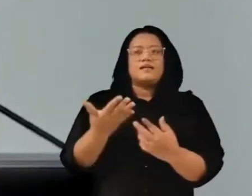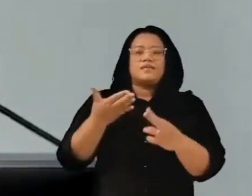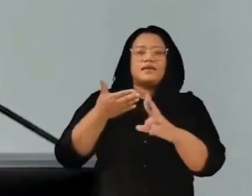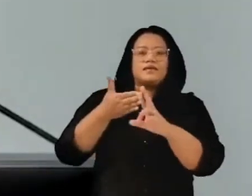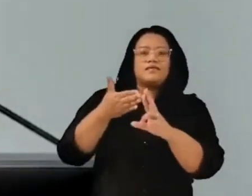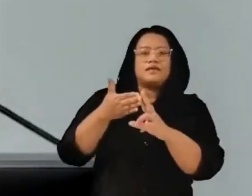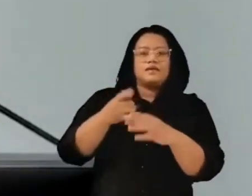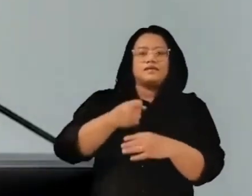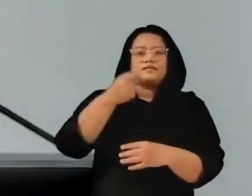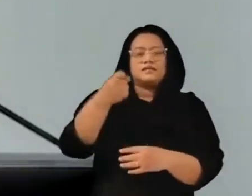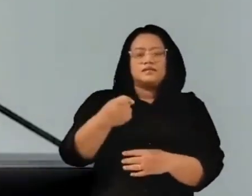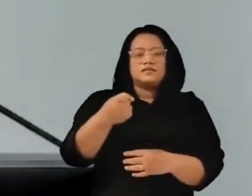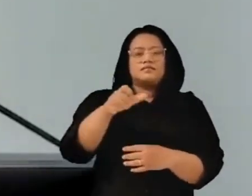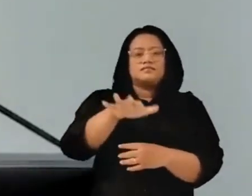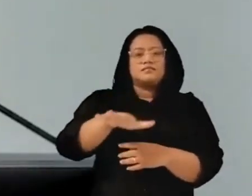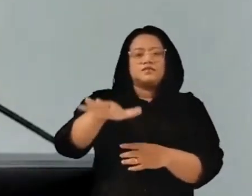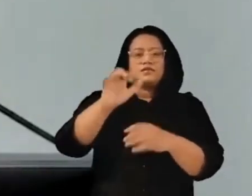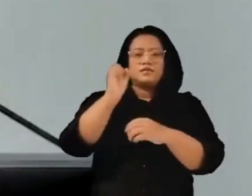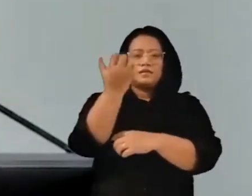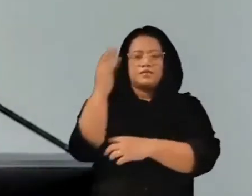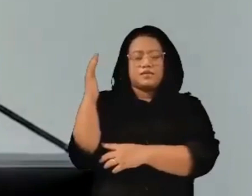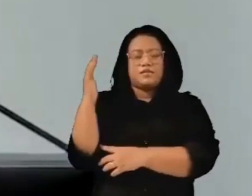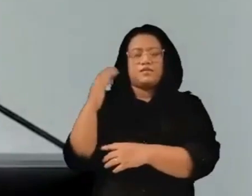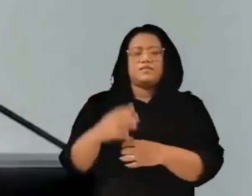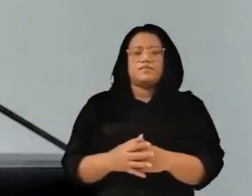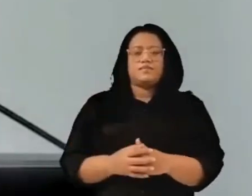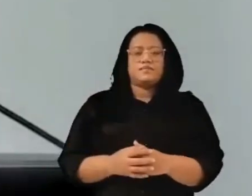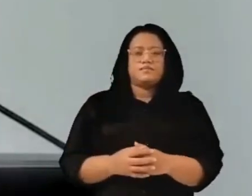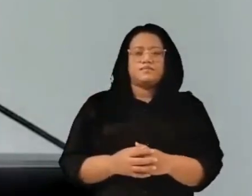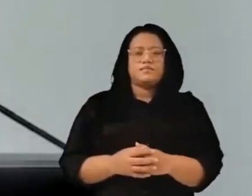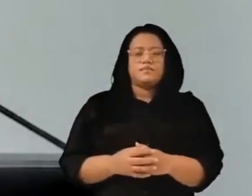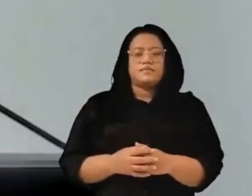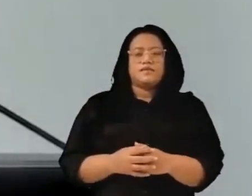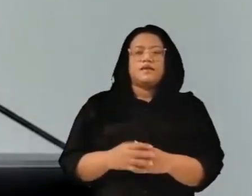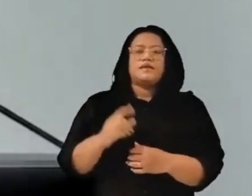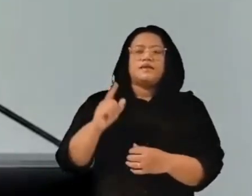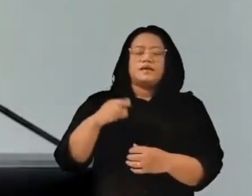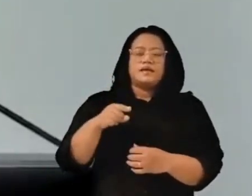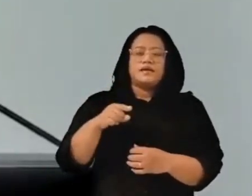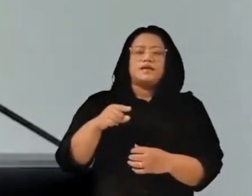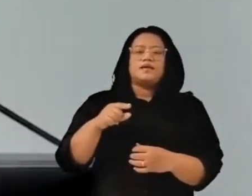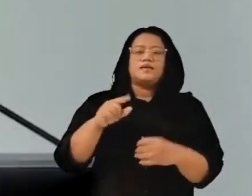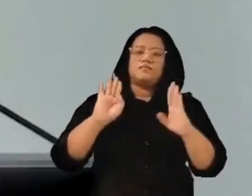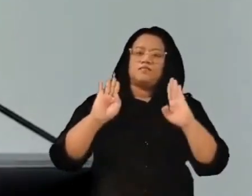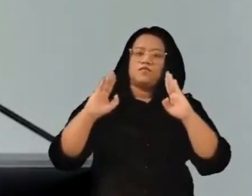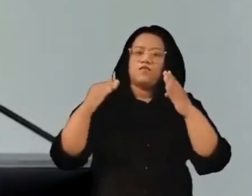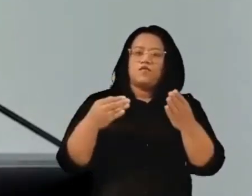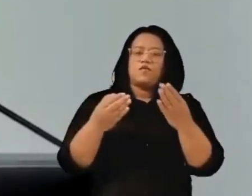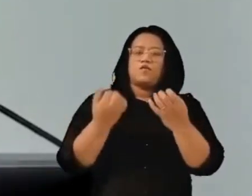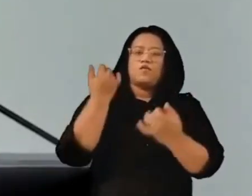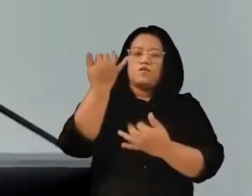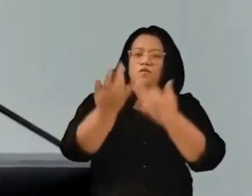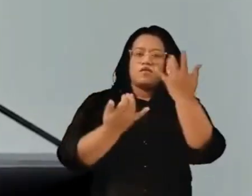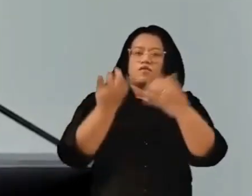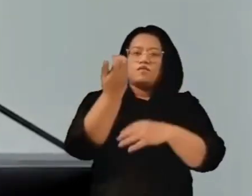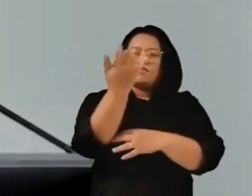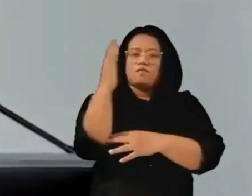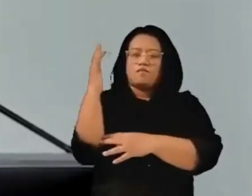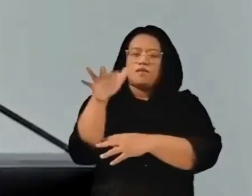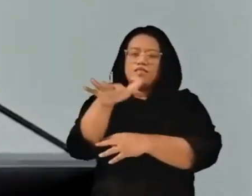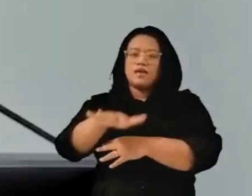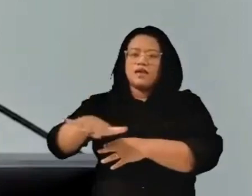questão ambiental. Especialmente, no caso, especialmente em relação aos incêndios florestais da região do